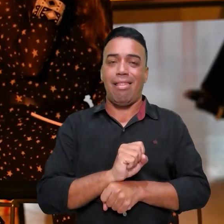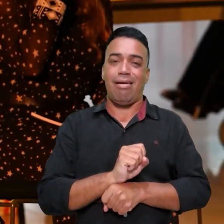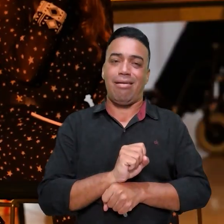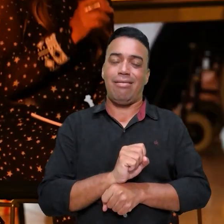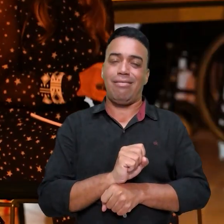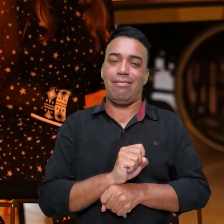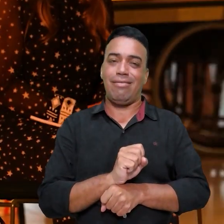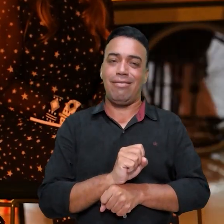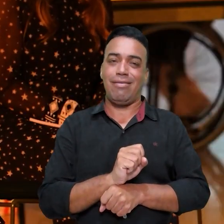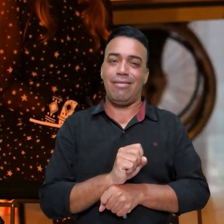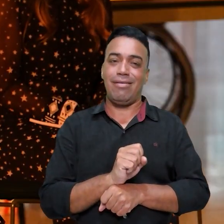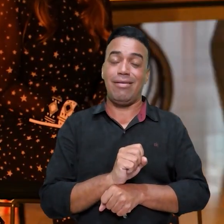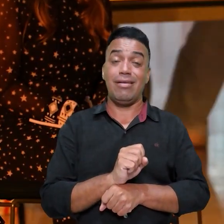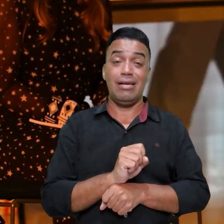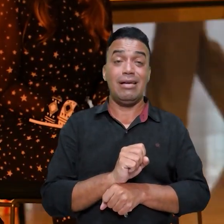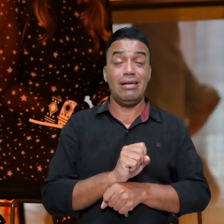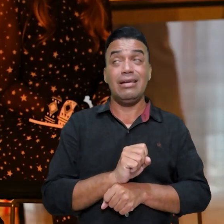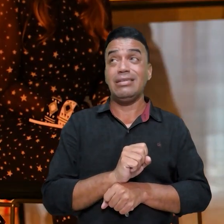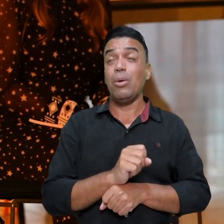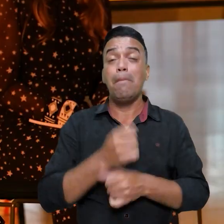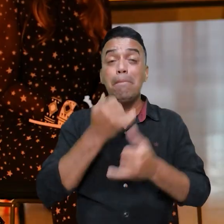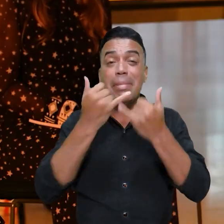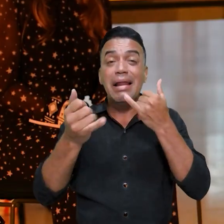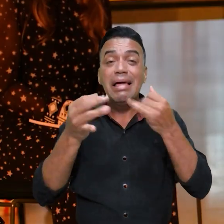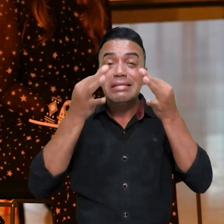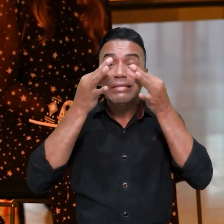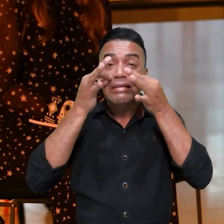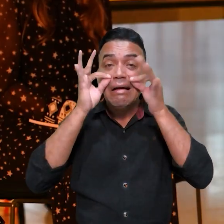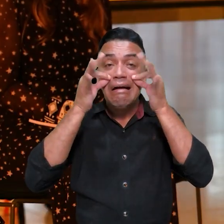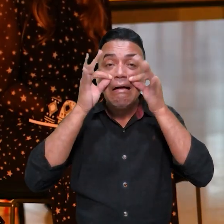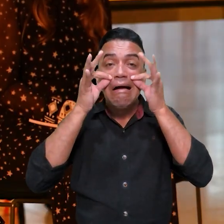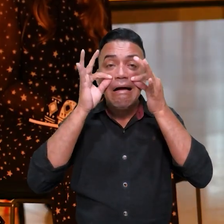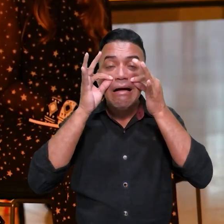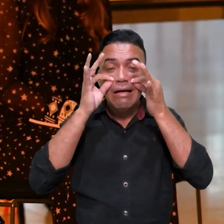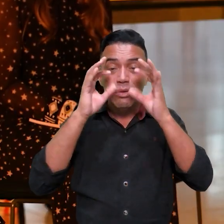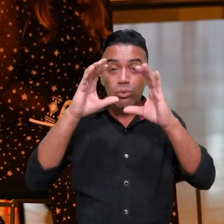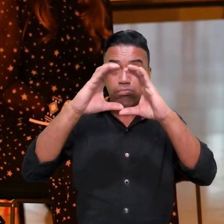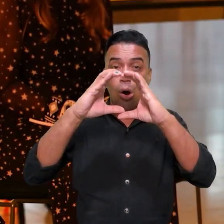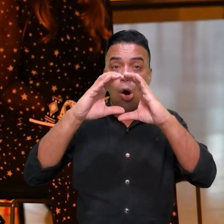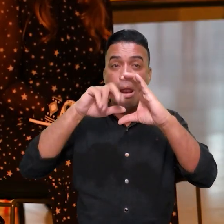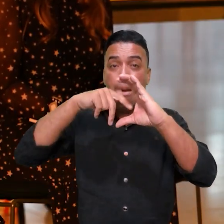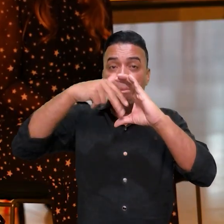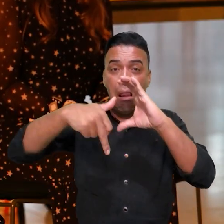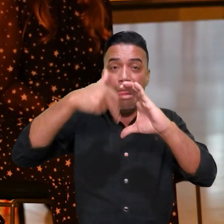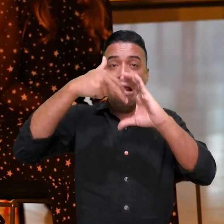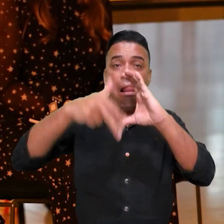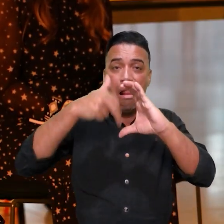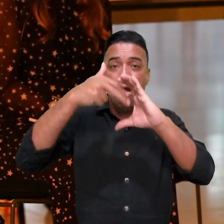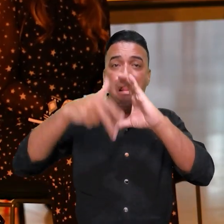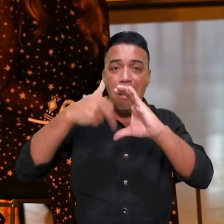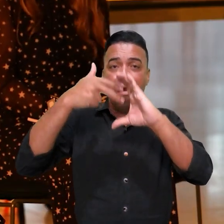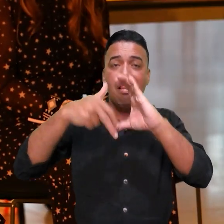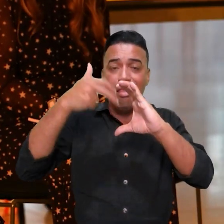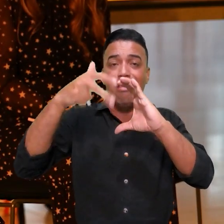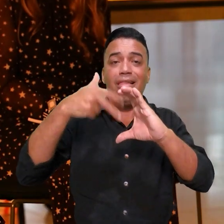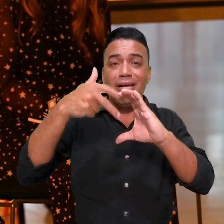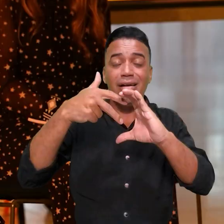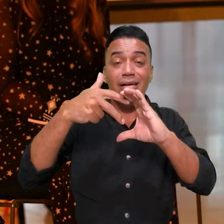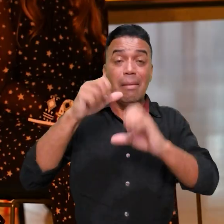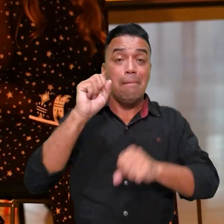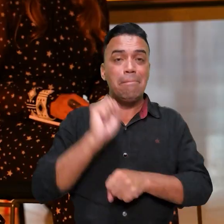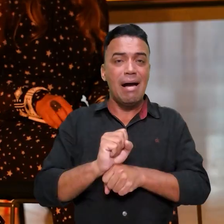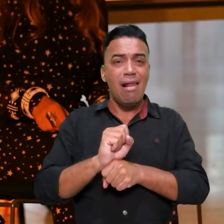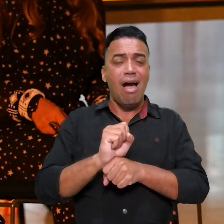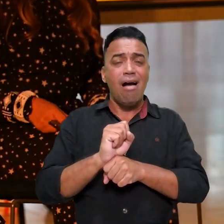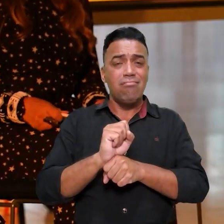pouco, de só correr atrás como o ratinho no Globo e se quedar, né, como ela diz, quer dizer, parar